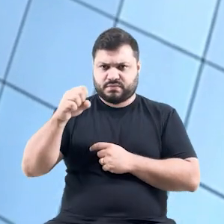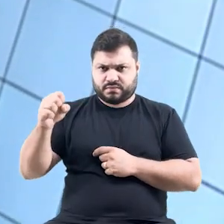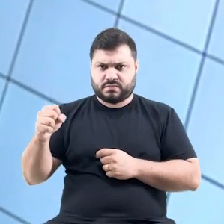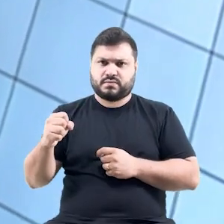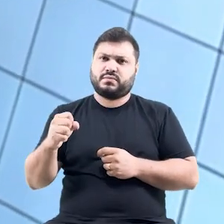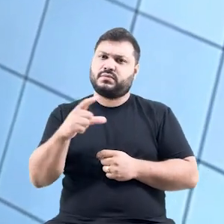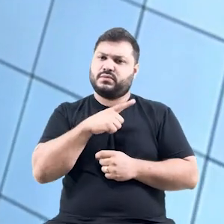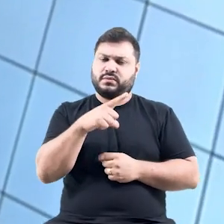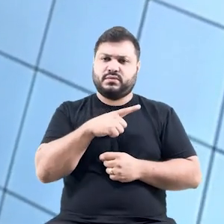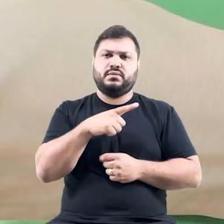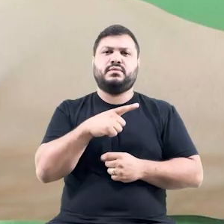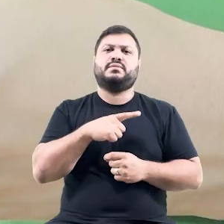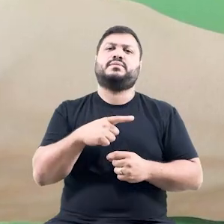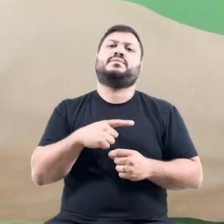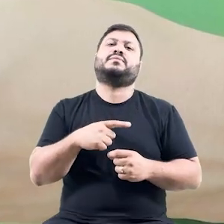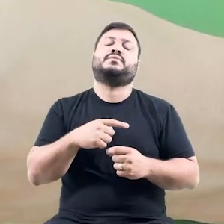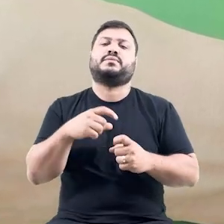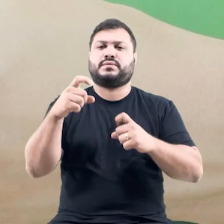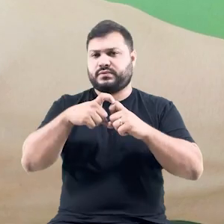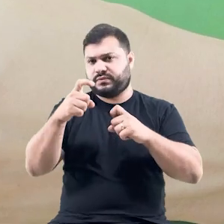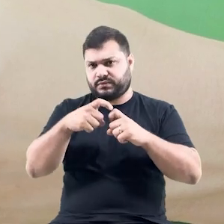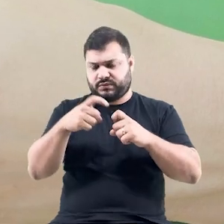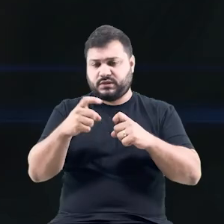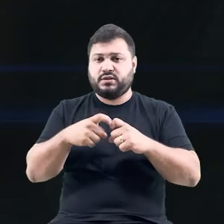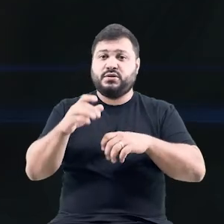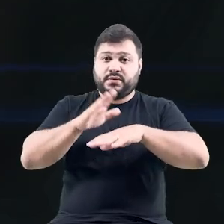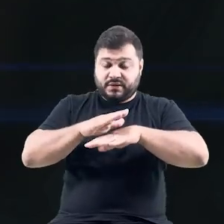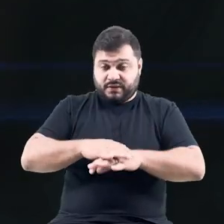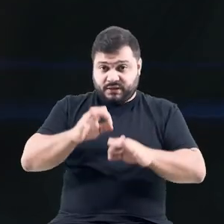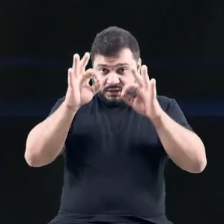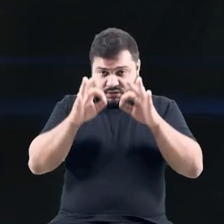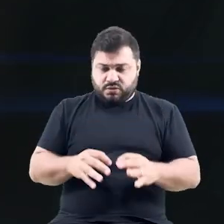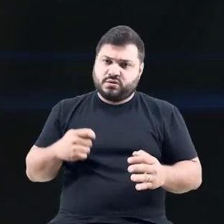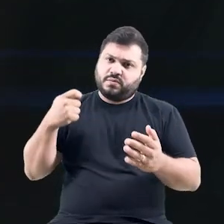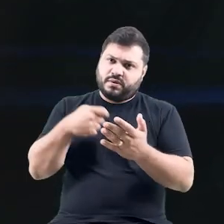INSS, e se submeter a uma perícia médica para